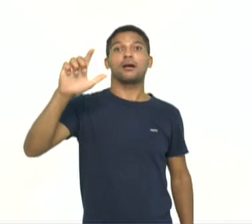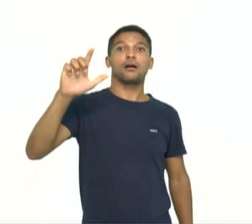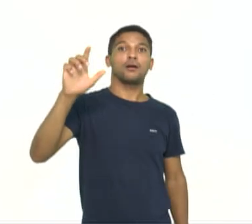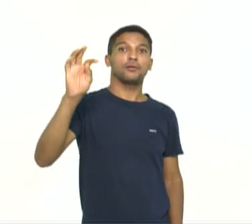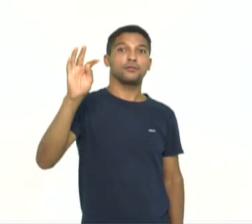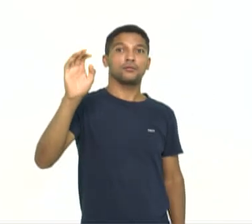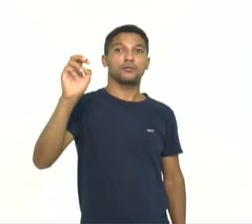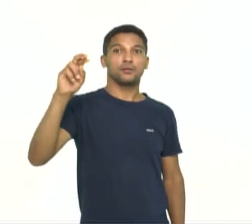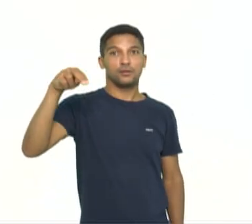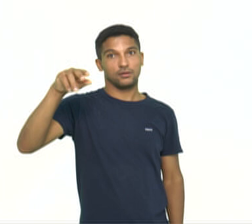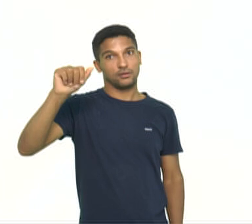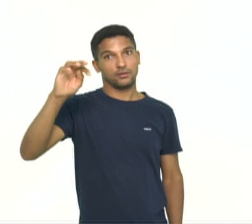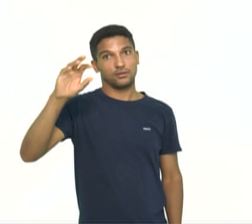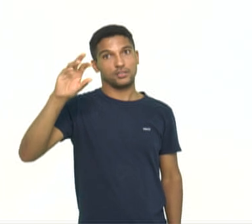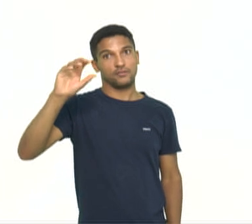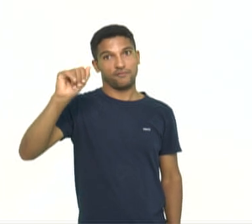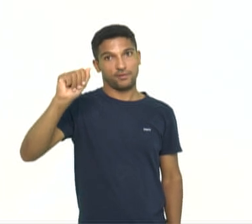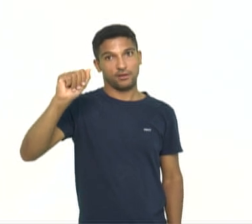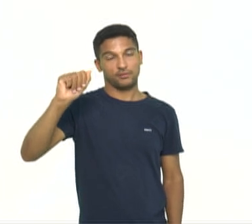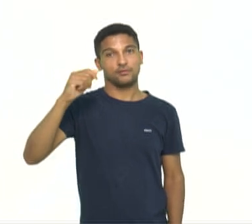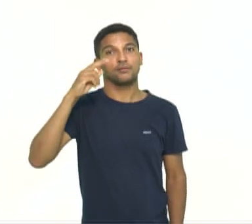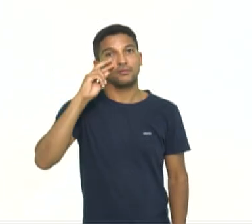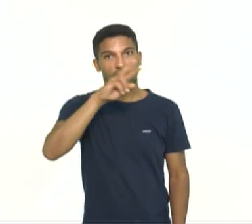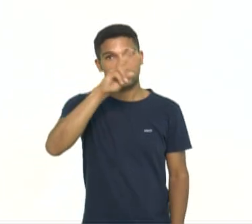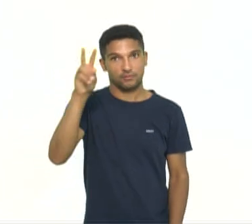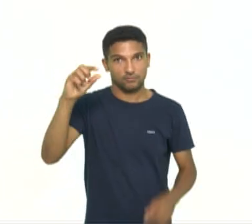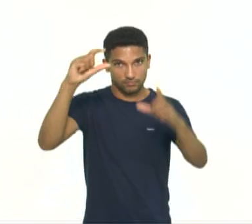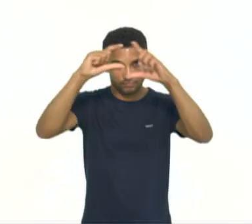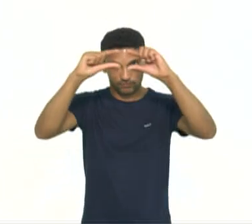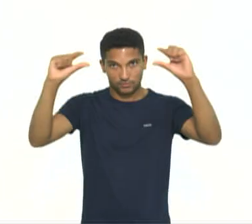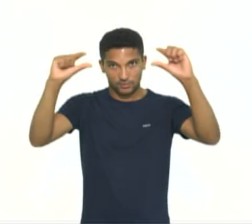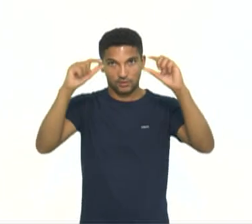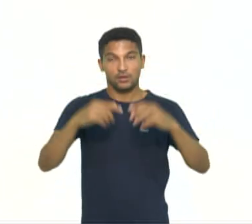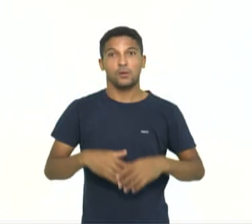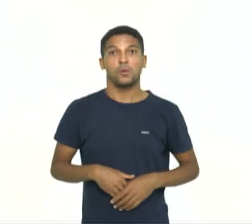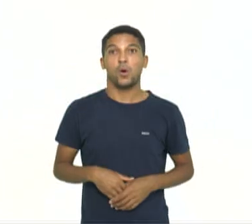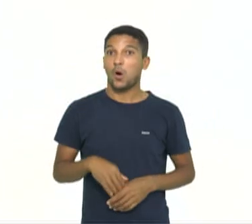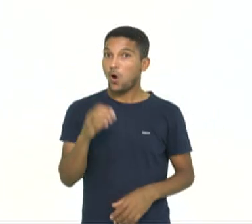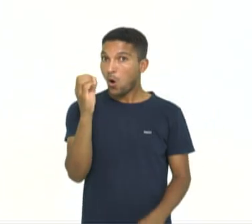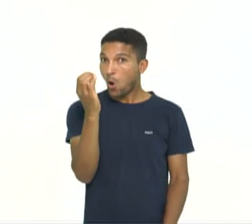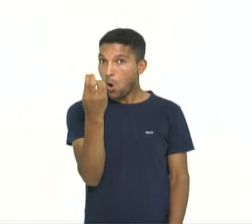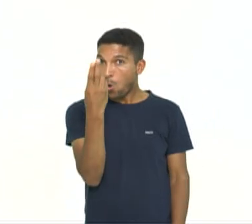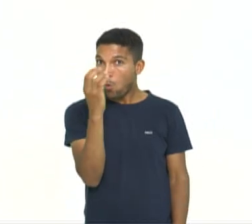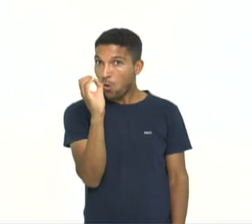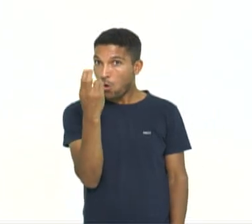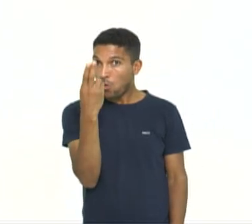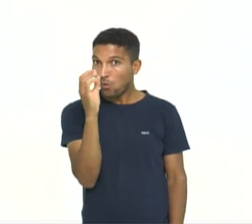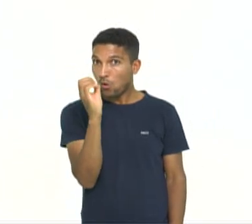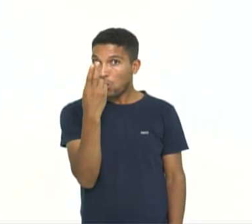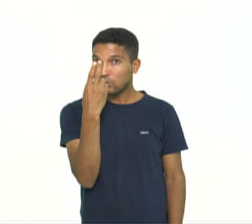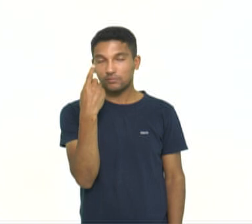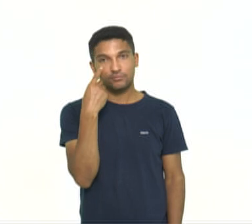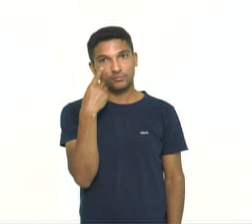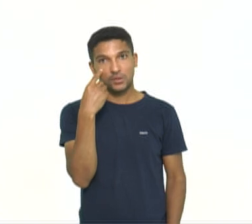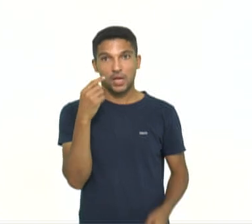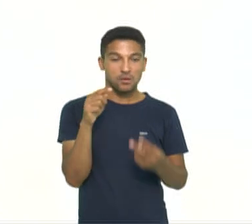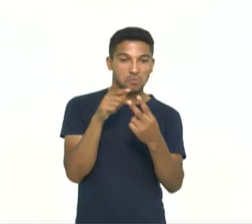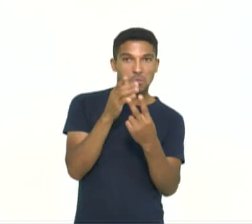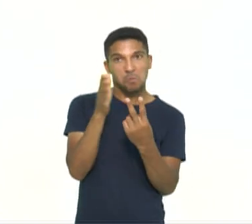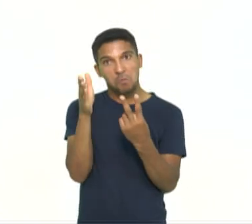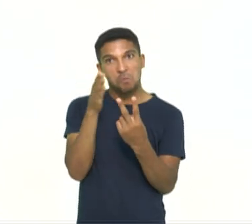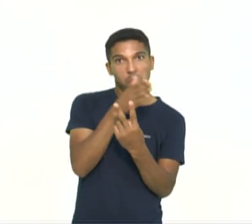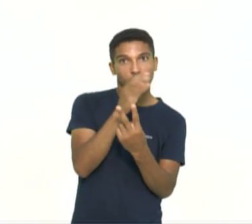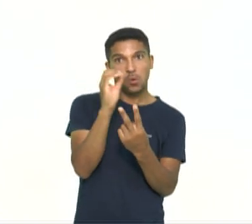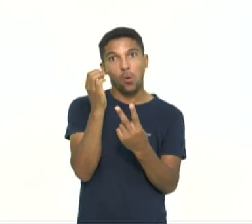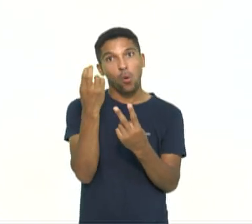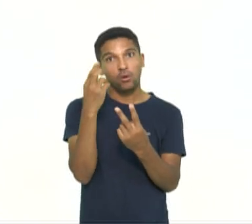lá ou uso protetor solar ou uso óleo bronzeador, ou alternativa, né? Ou uma coisa ou outra. Ora